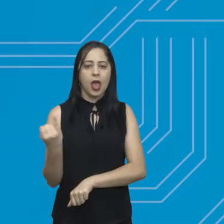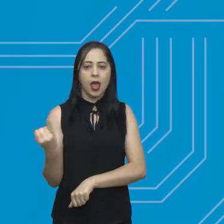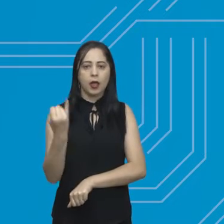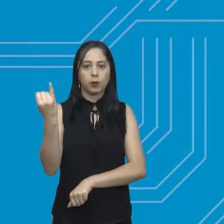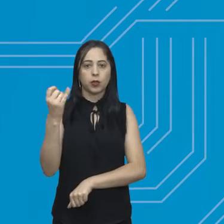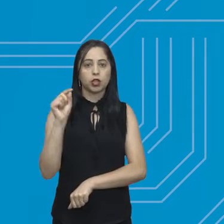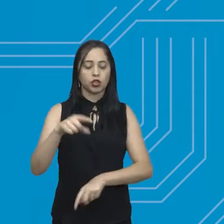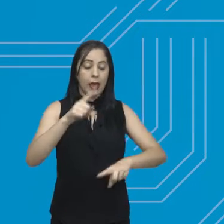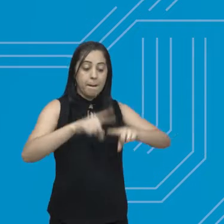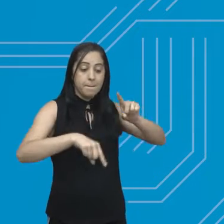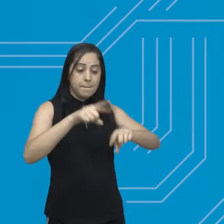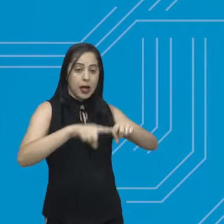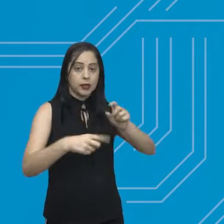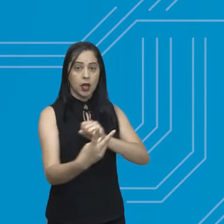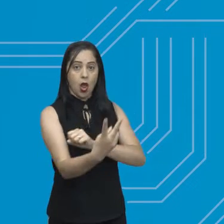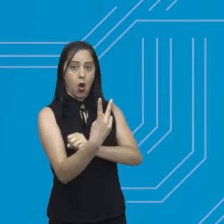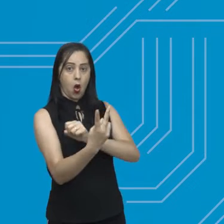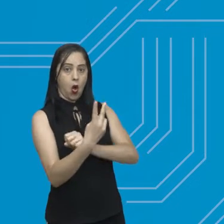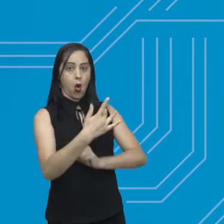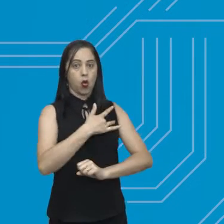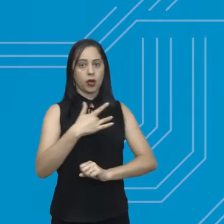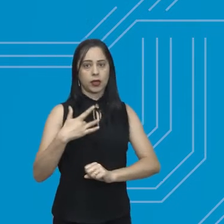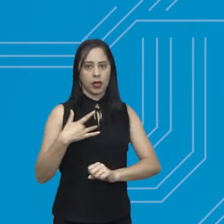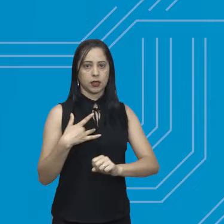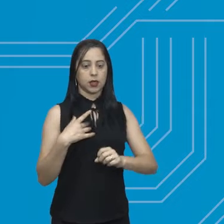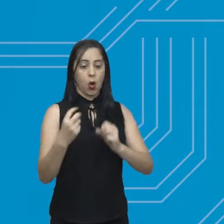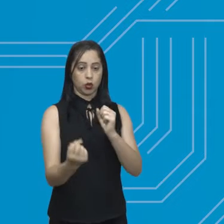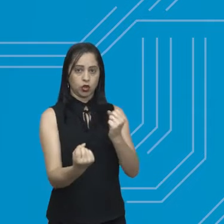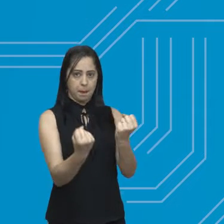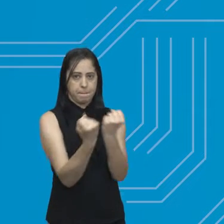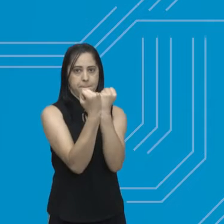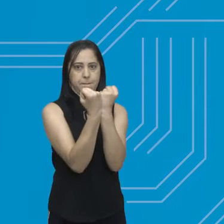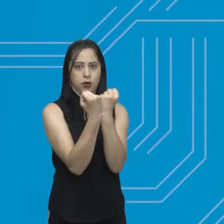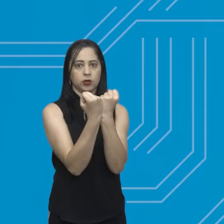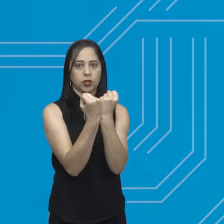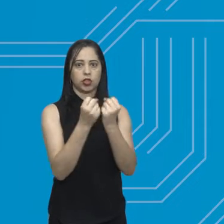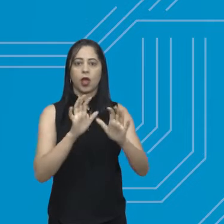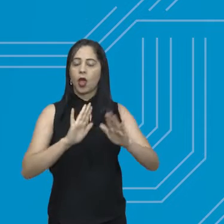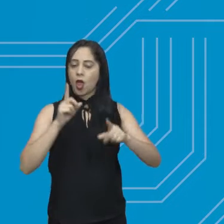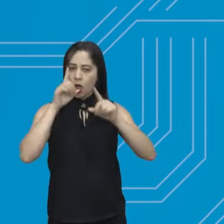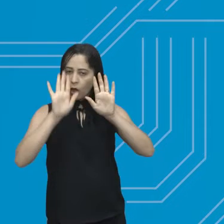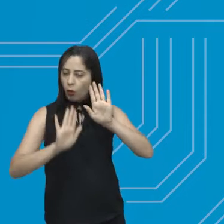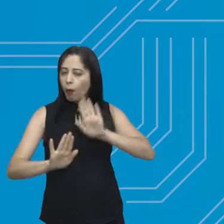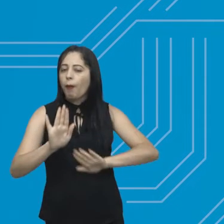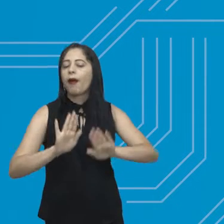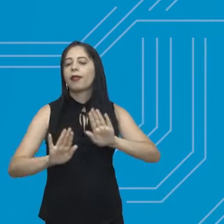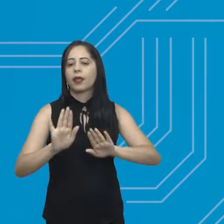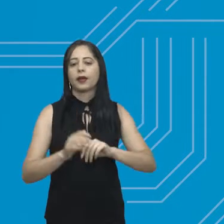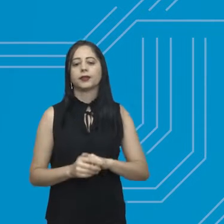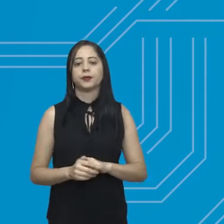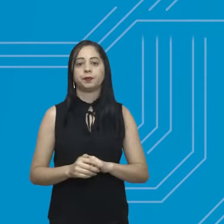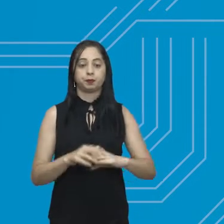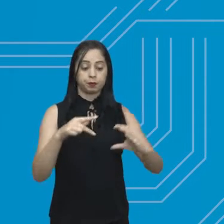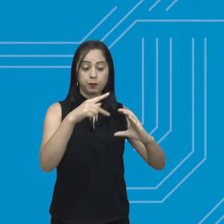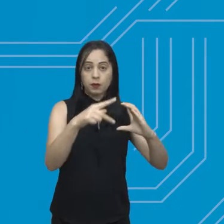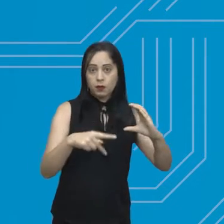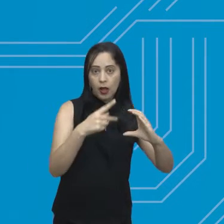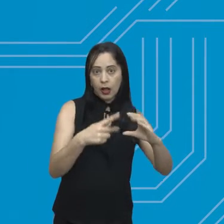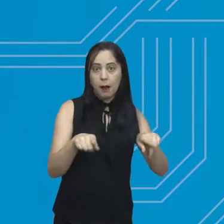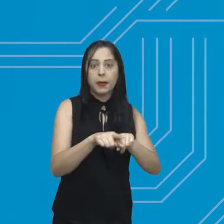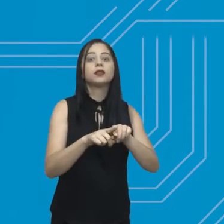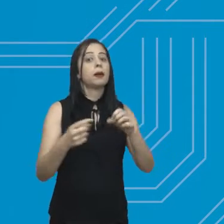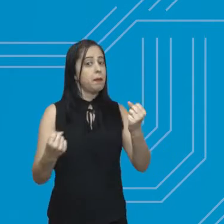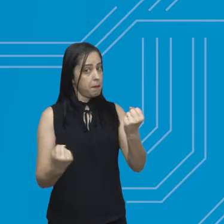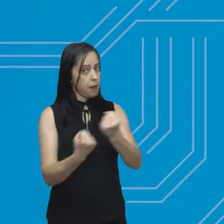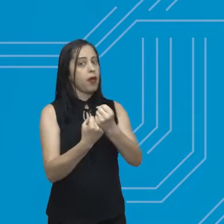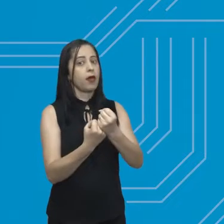dos chamados EPIs, os equipamentos de proteção individual, e também do cuidado na hora de fazer atividades de risco. A Câmara também apoia